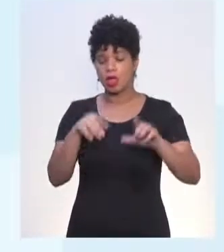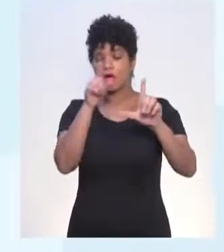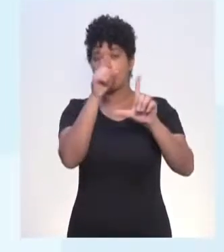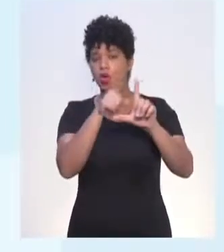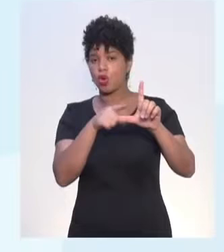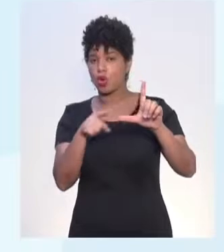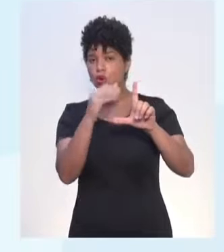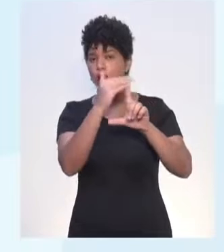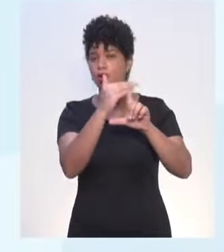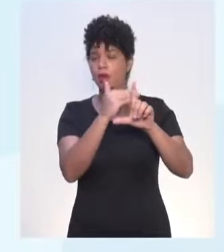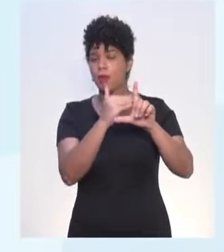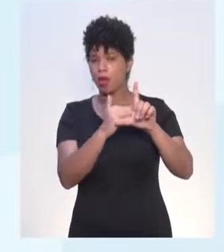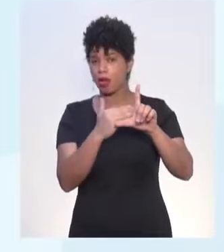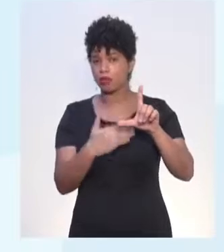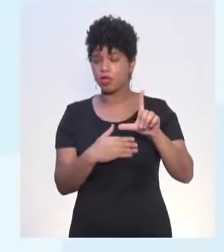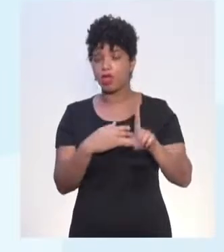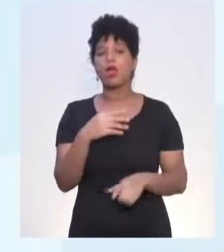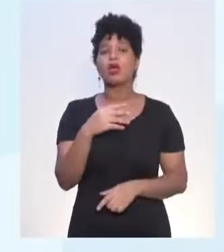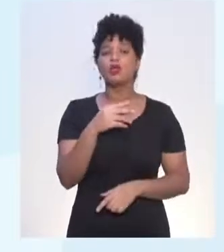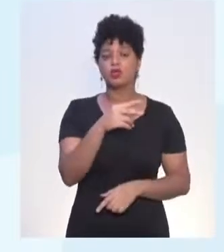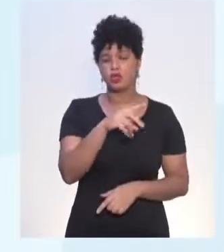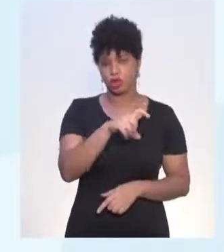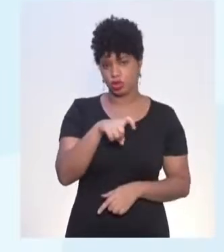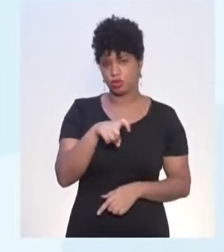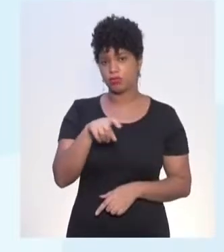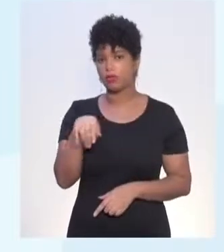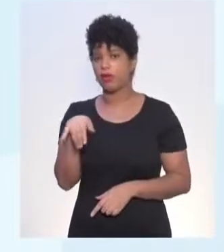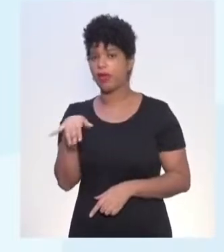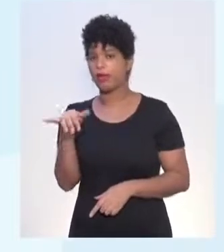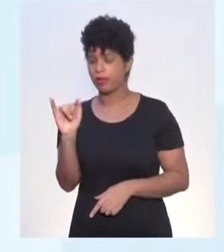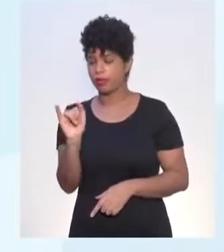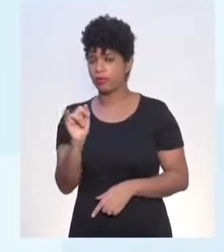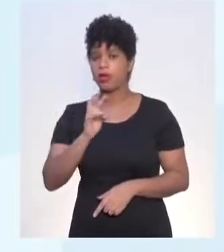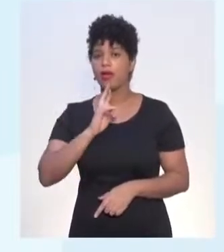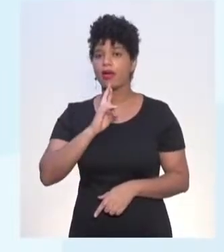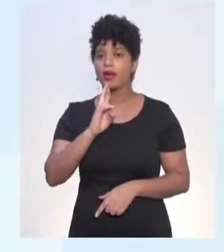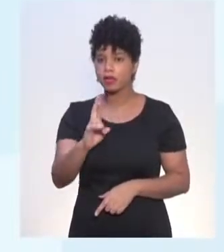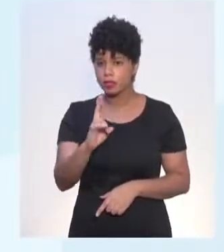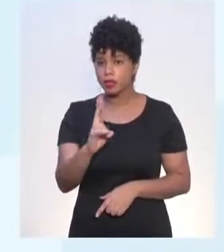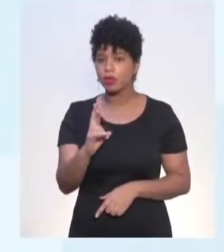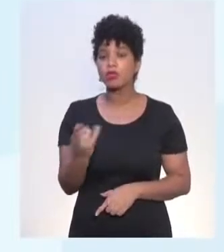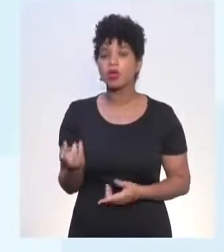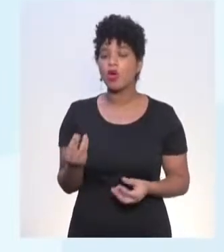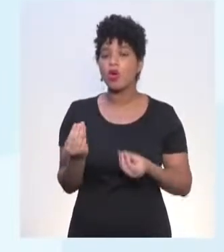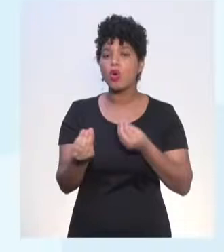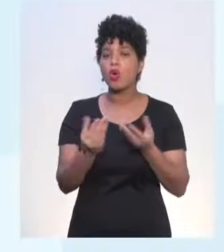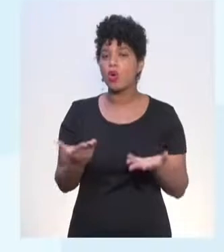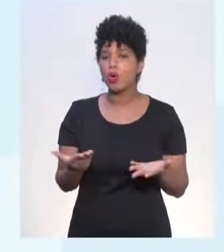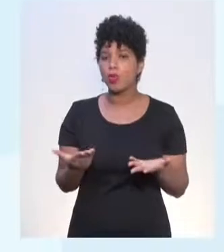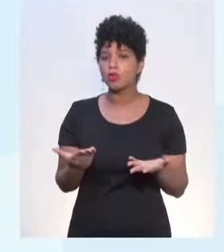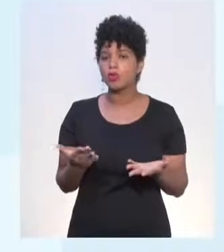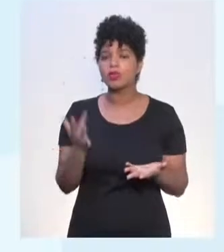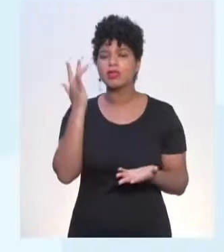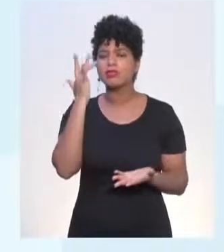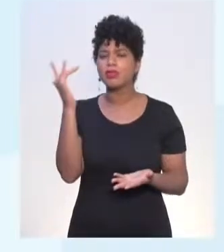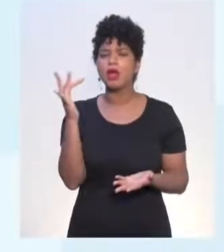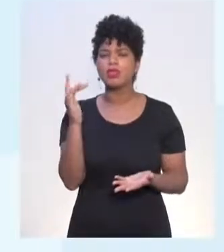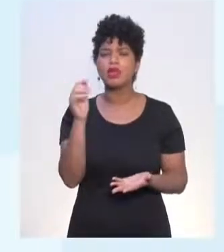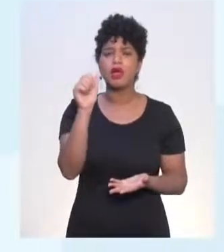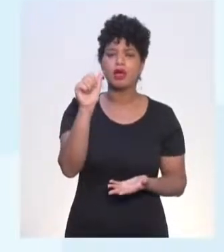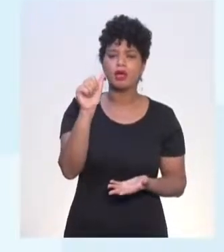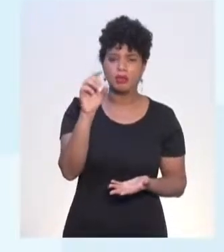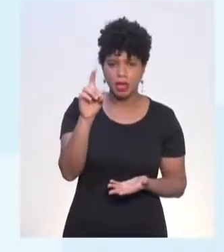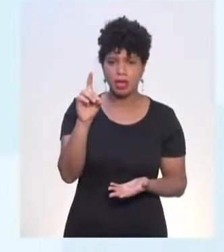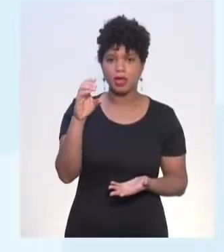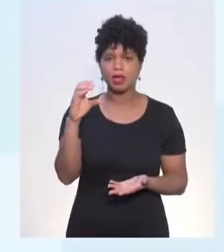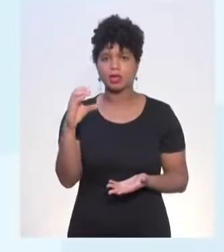o par ordenado x e y, que é a solução desse sistema, está representado por qual ponto?